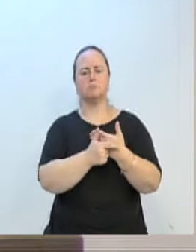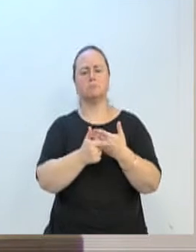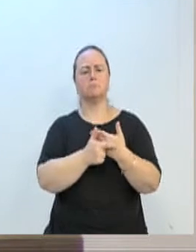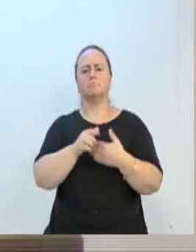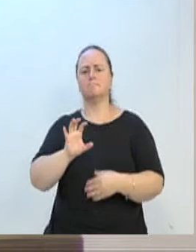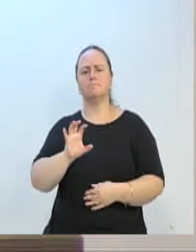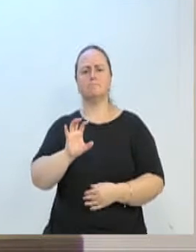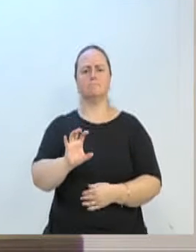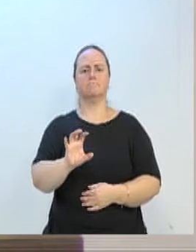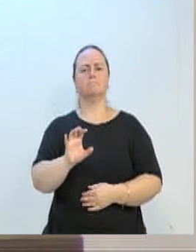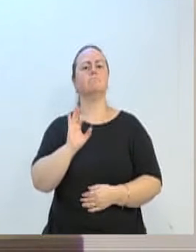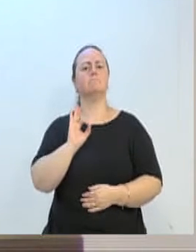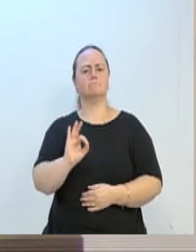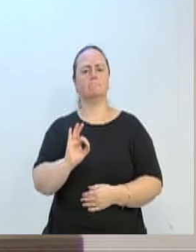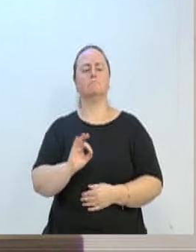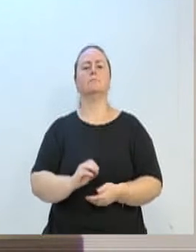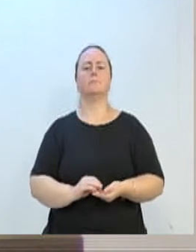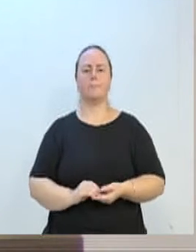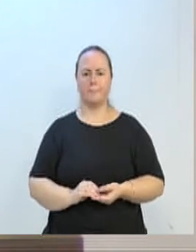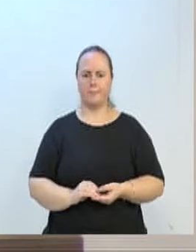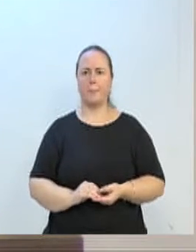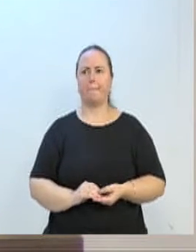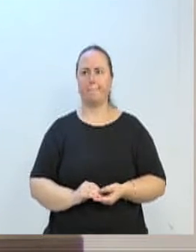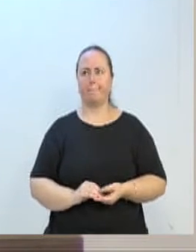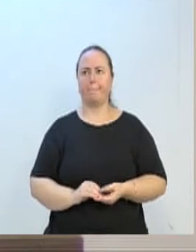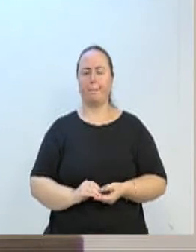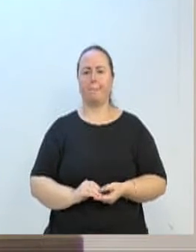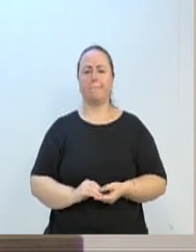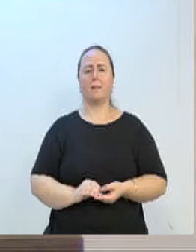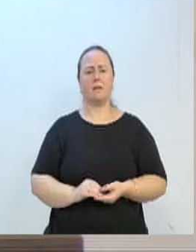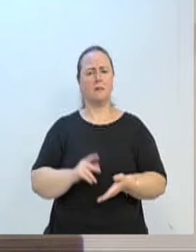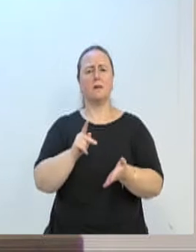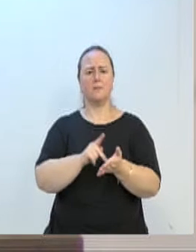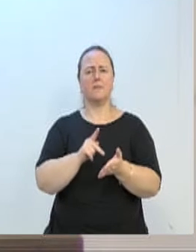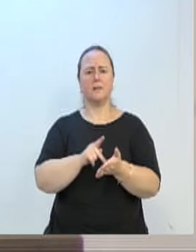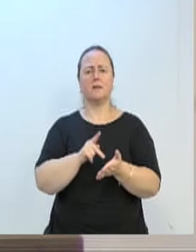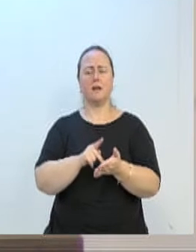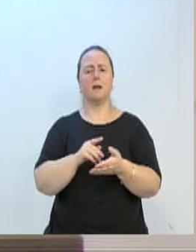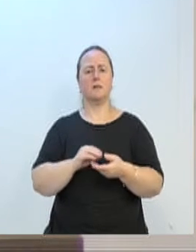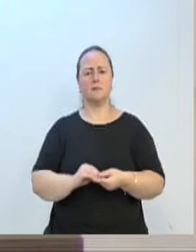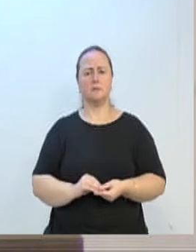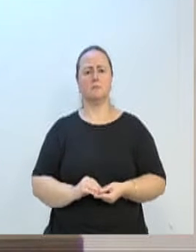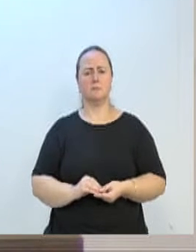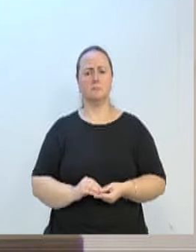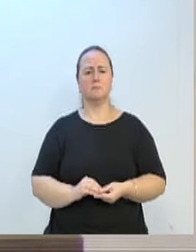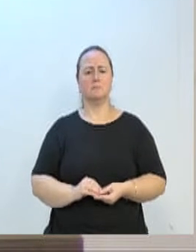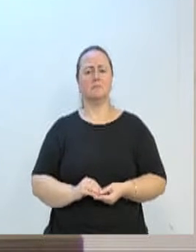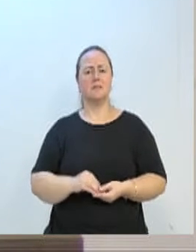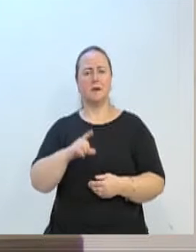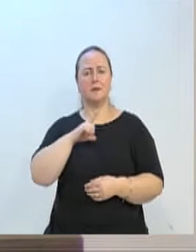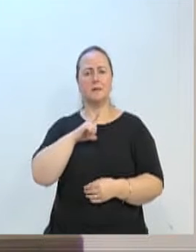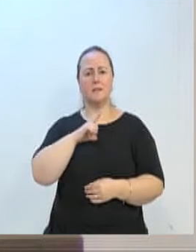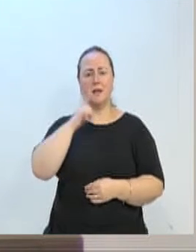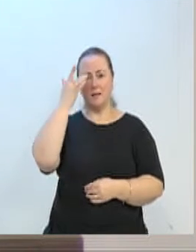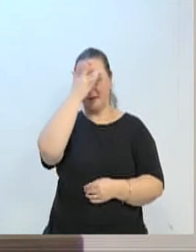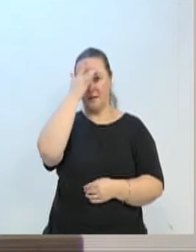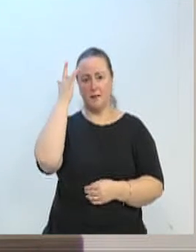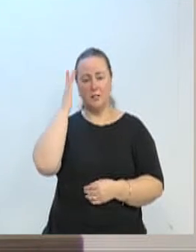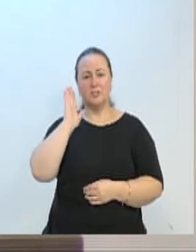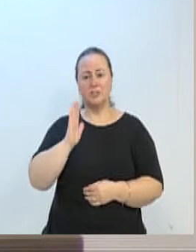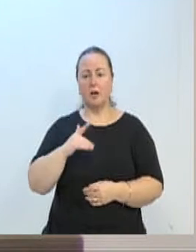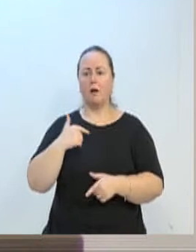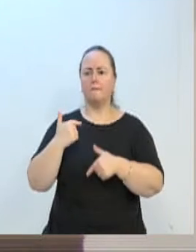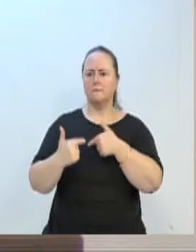Lamentavelmente, esses heróis, e realmente são heróis, fizeram tanto durante